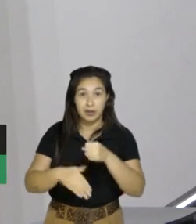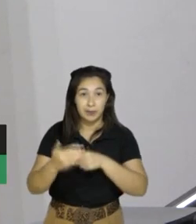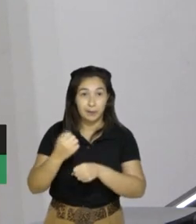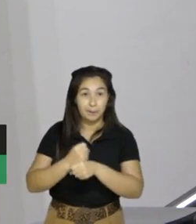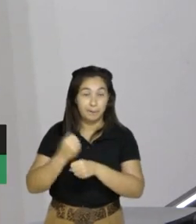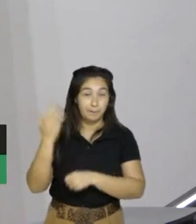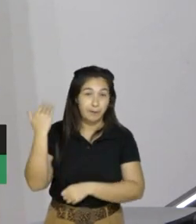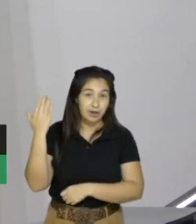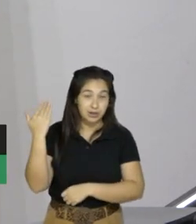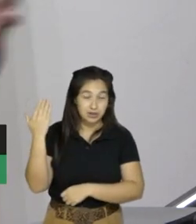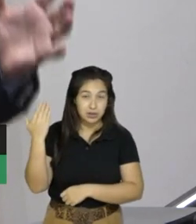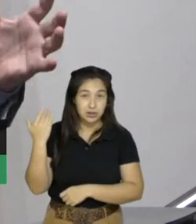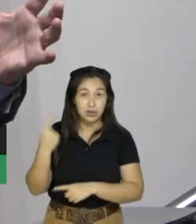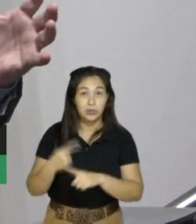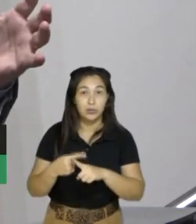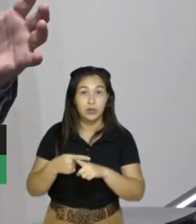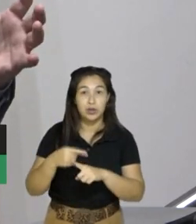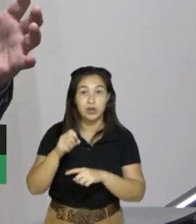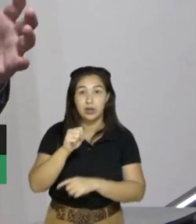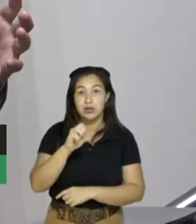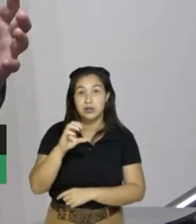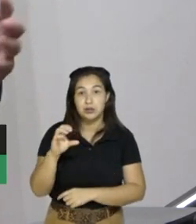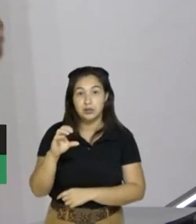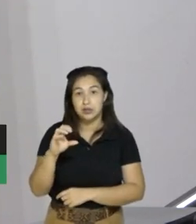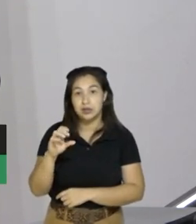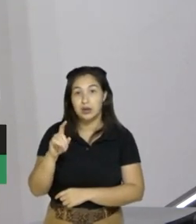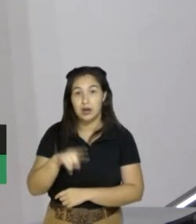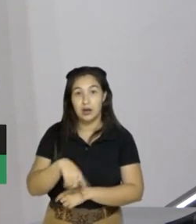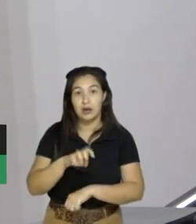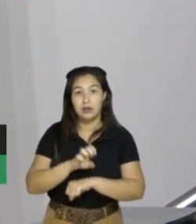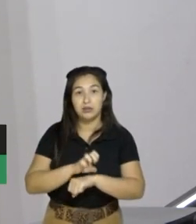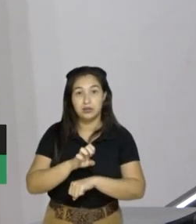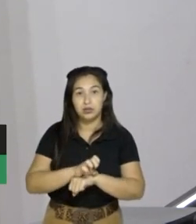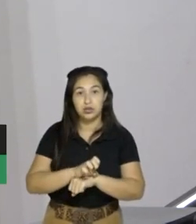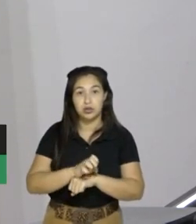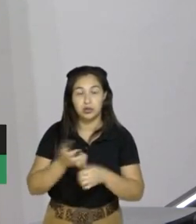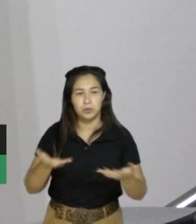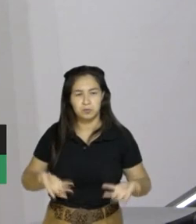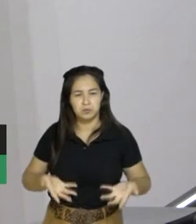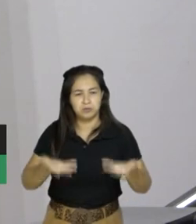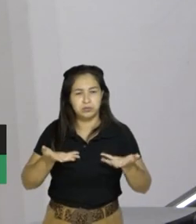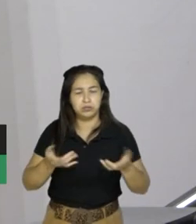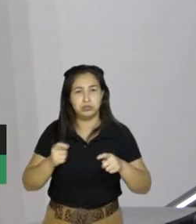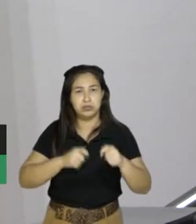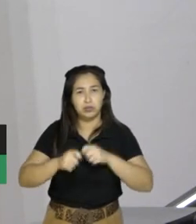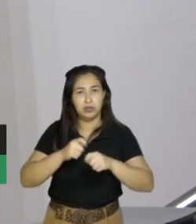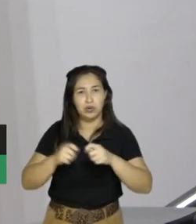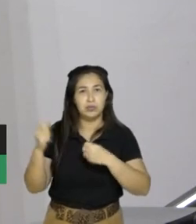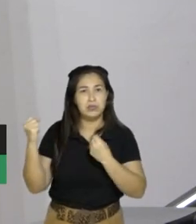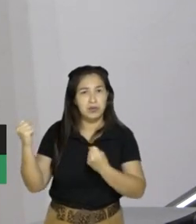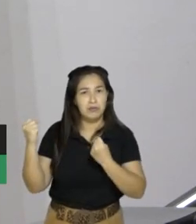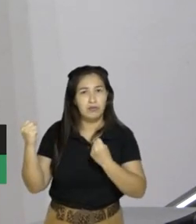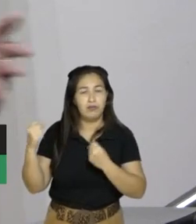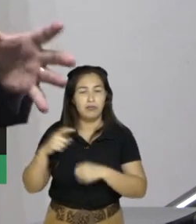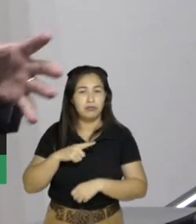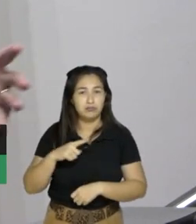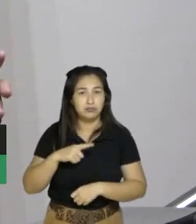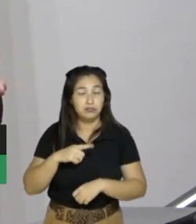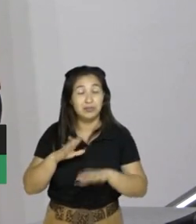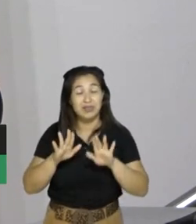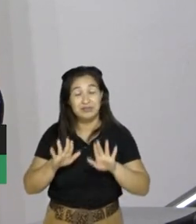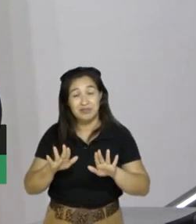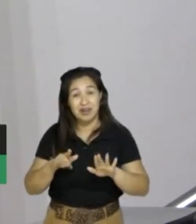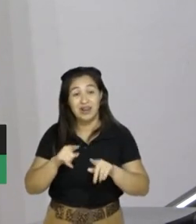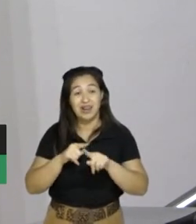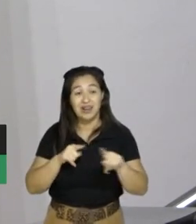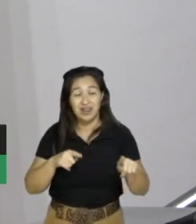porque Santa Catarina é um Estado pujante em economia mas as demandas também